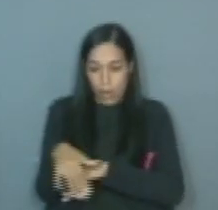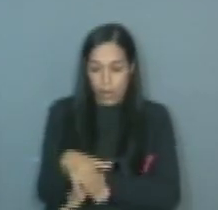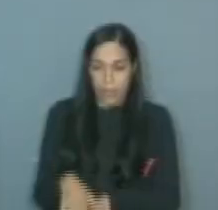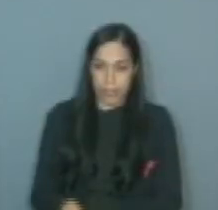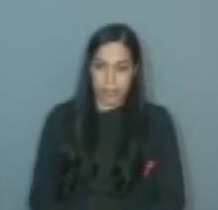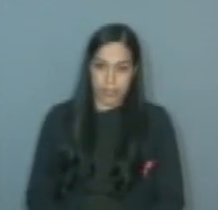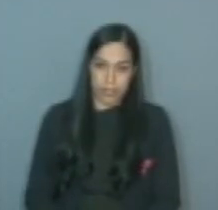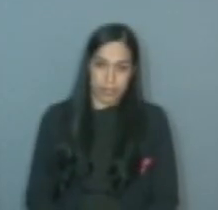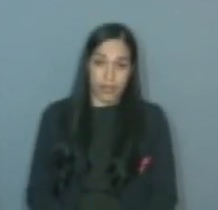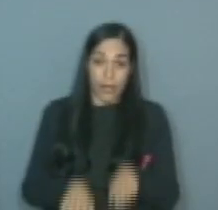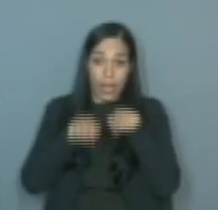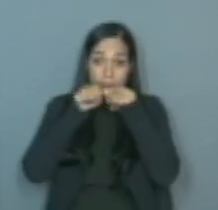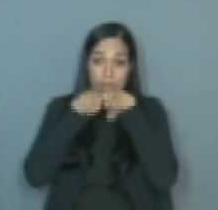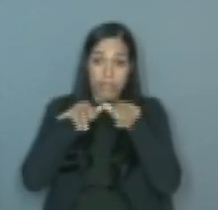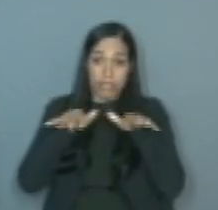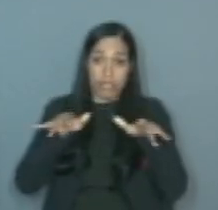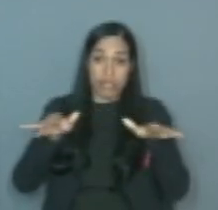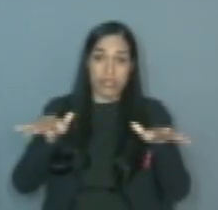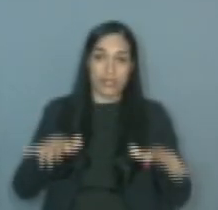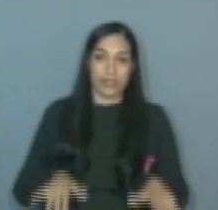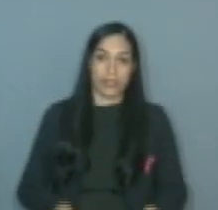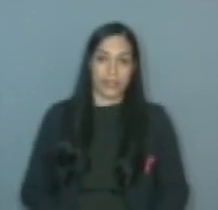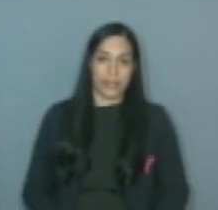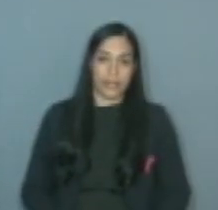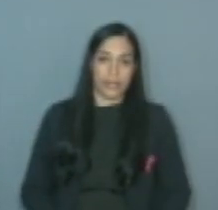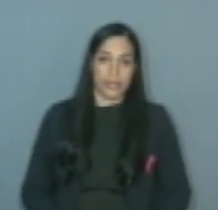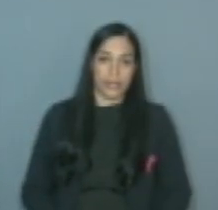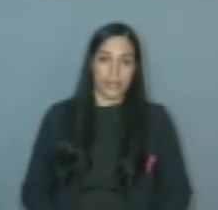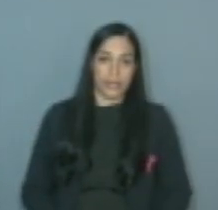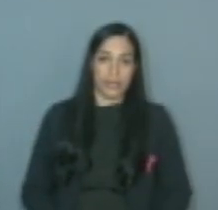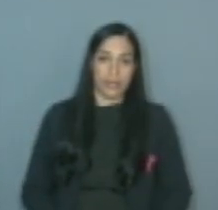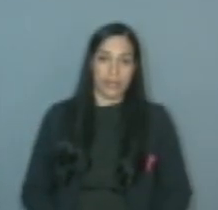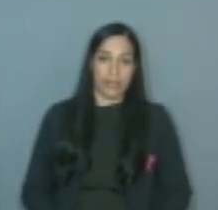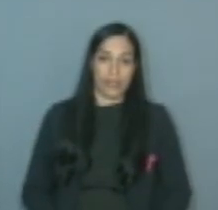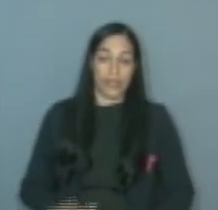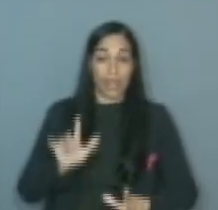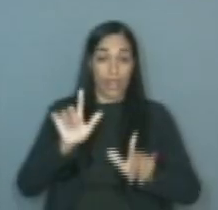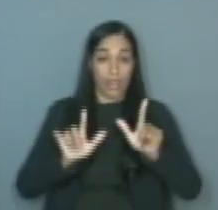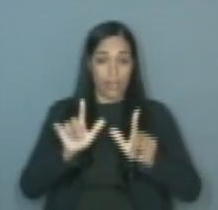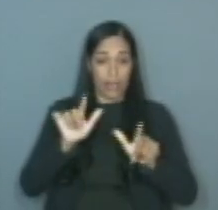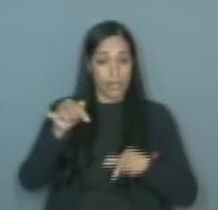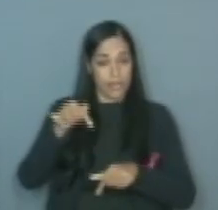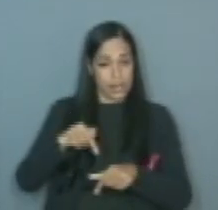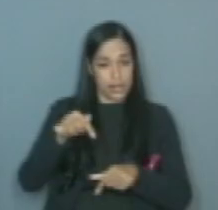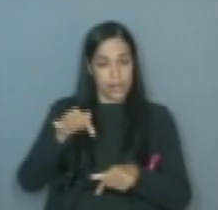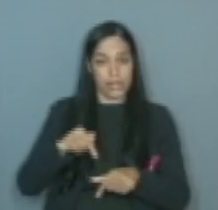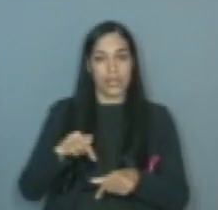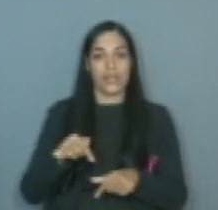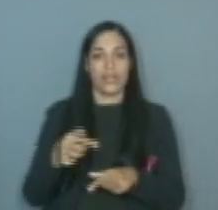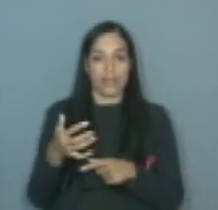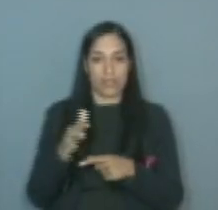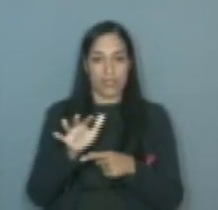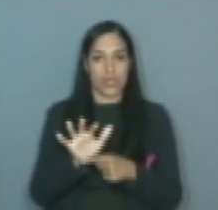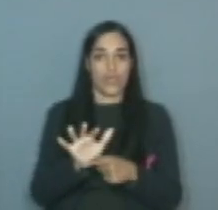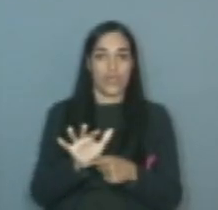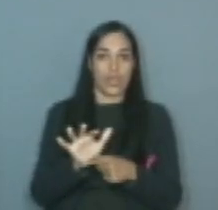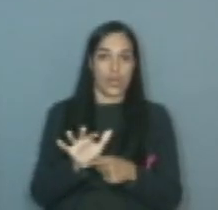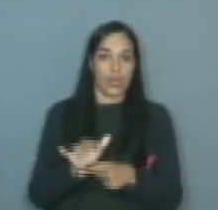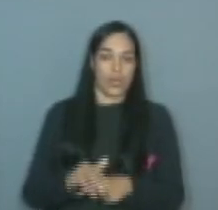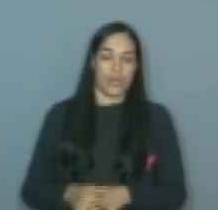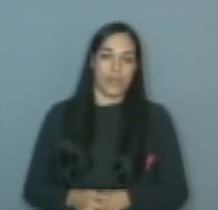isso ganhou repercussão. Por um milagre divino, saiu nas TVs locais aqui. Essa imagem